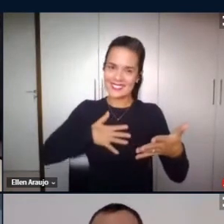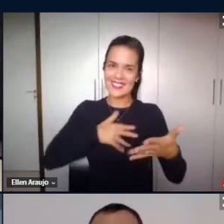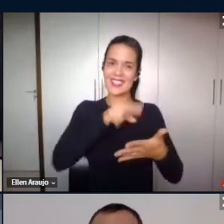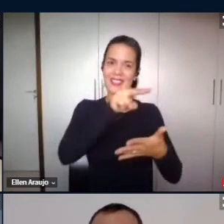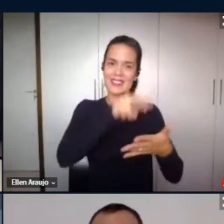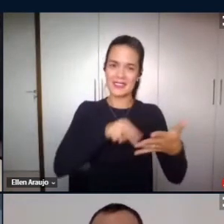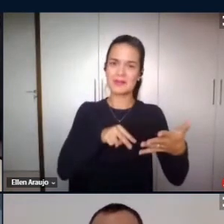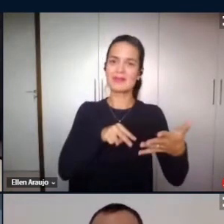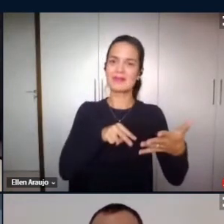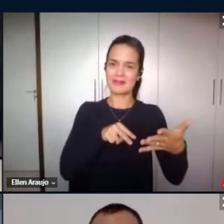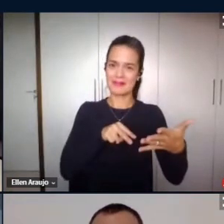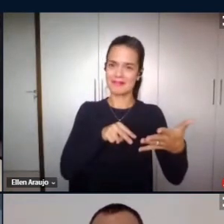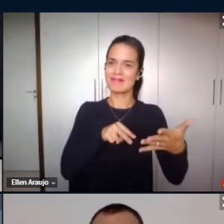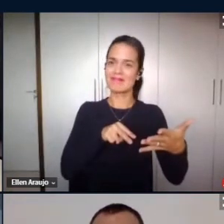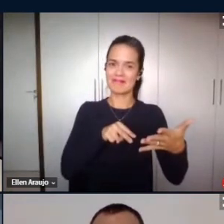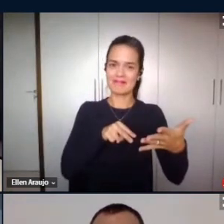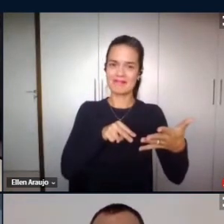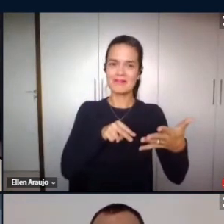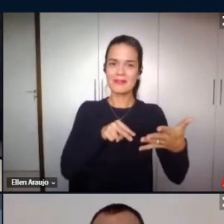em todos os sentidos. Né?